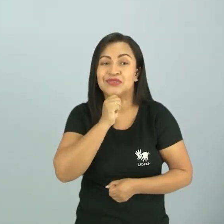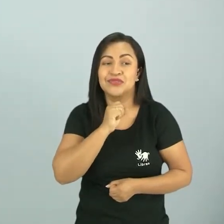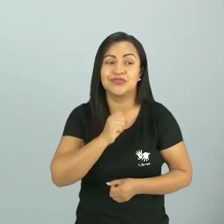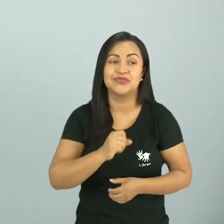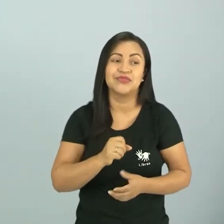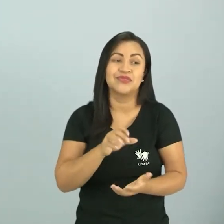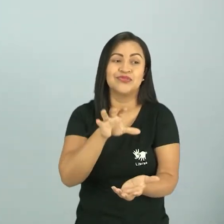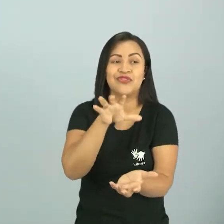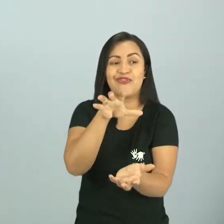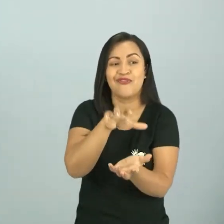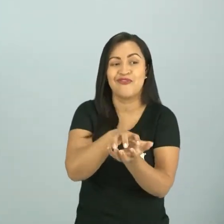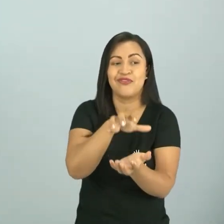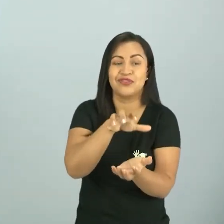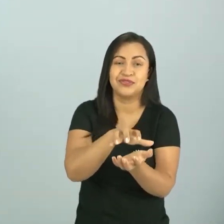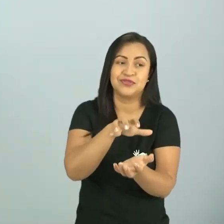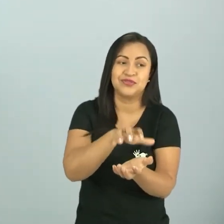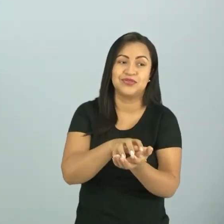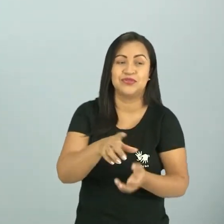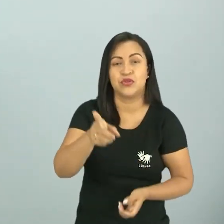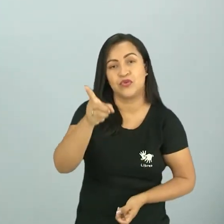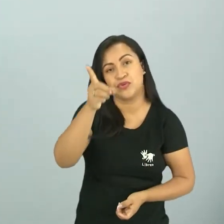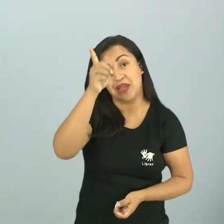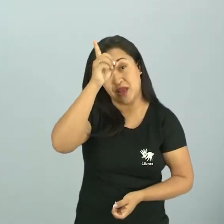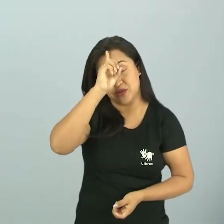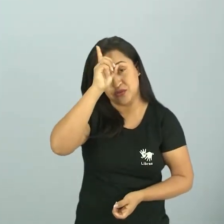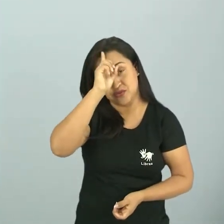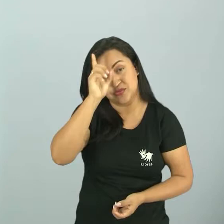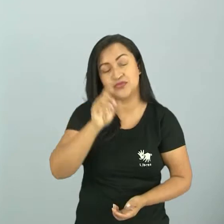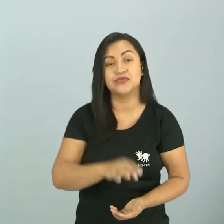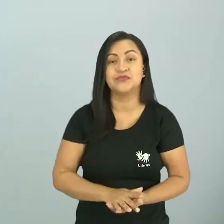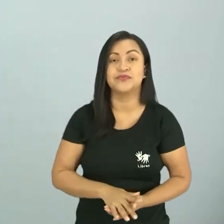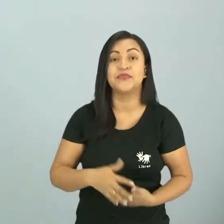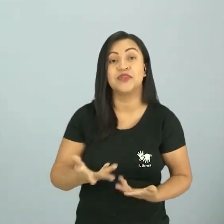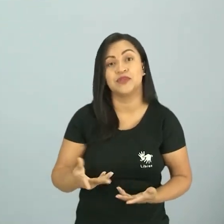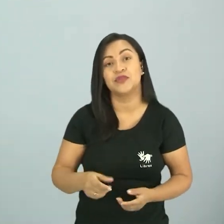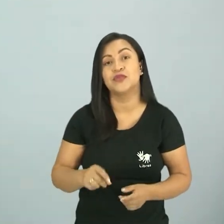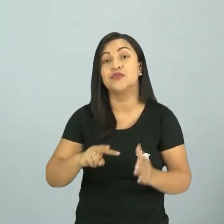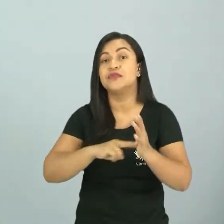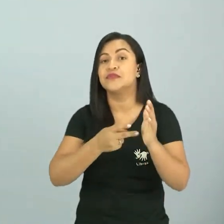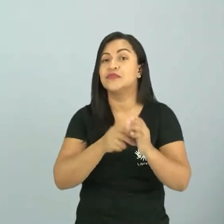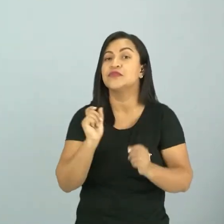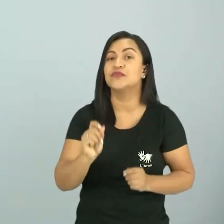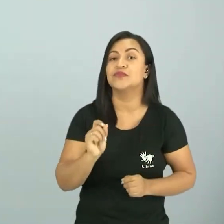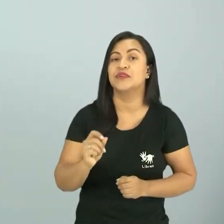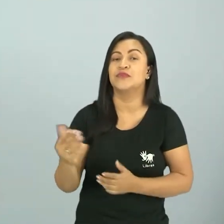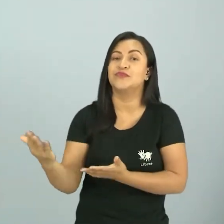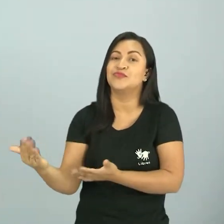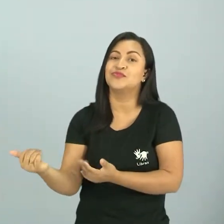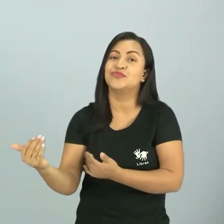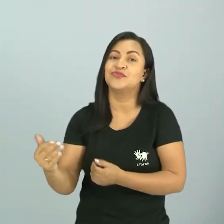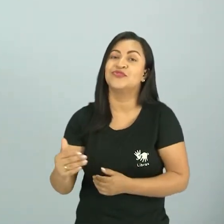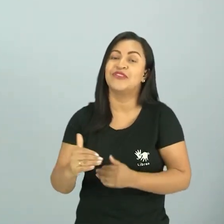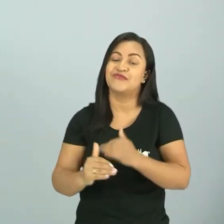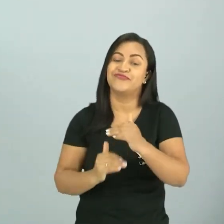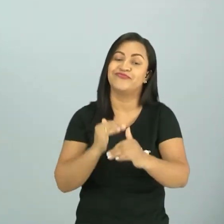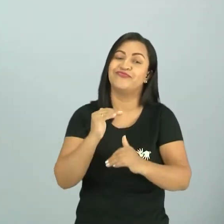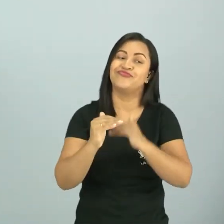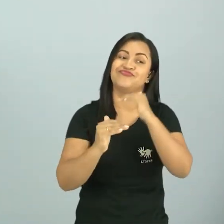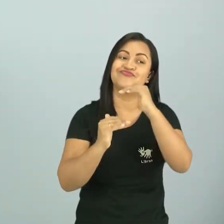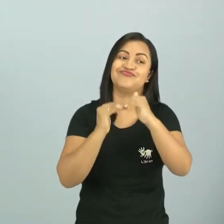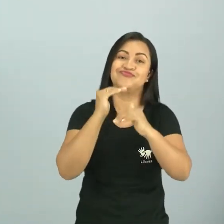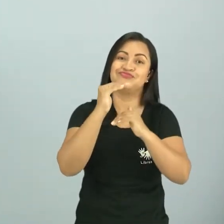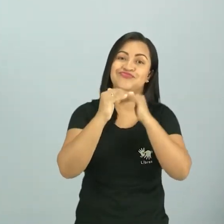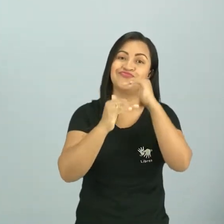E adultos, o que significa dizer que a população jovem ela tem crescido lentamente, pessoal. Tá? Então isso já